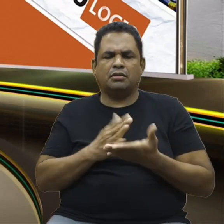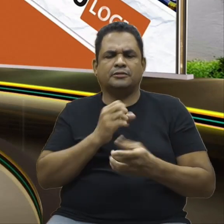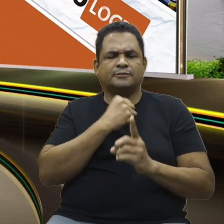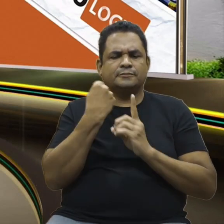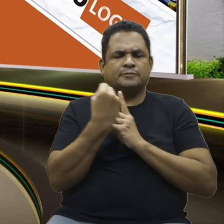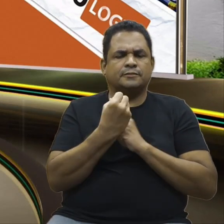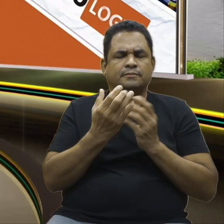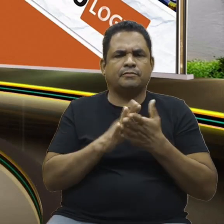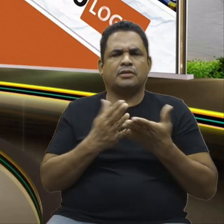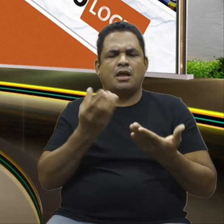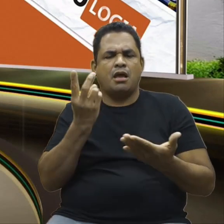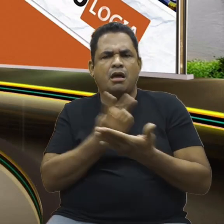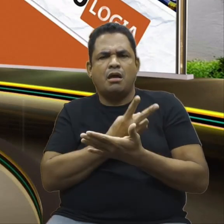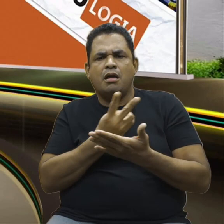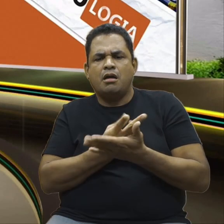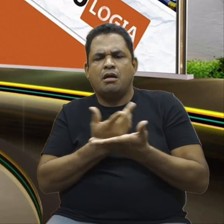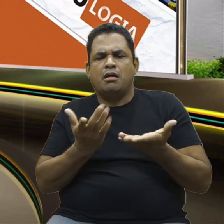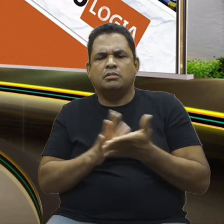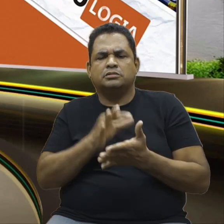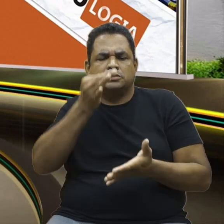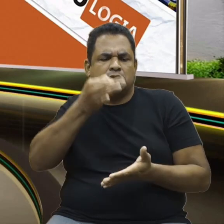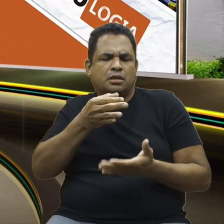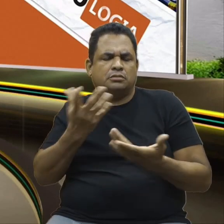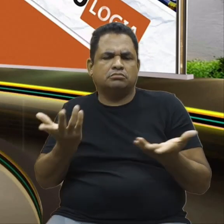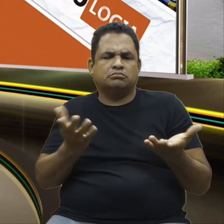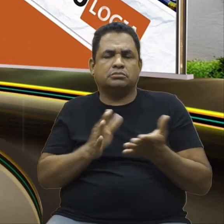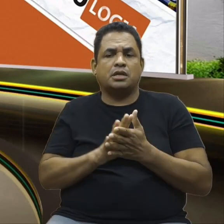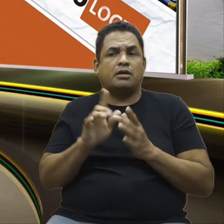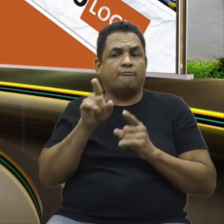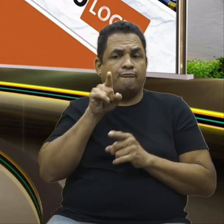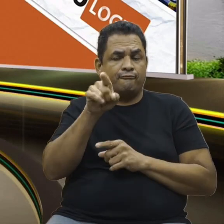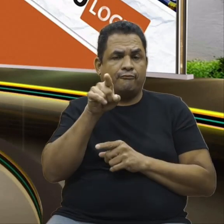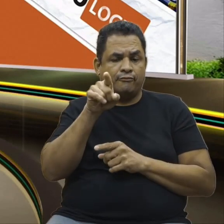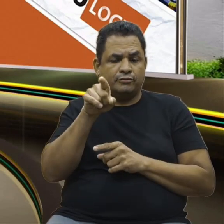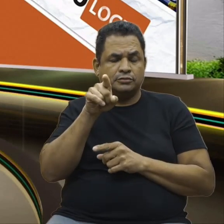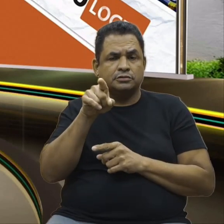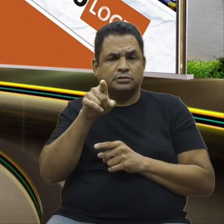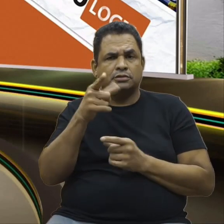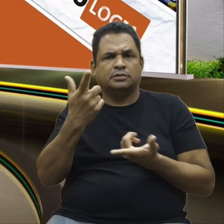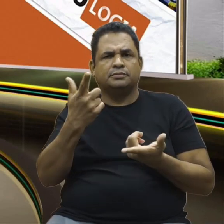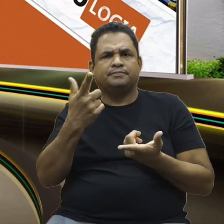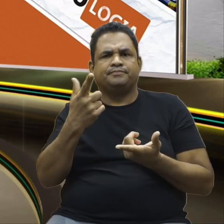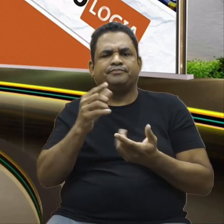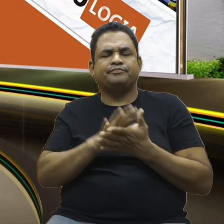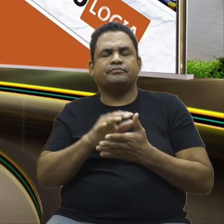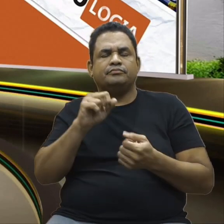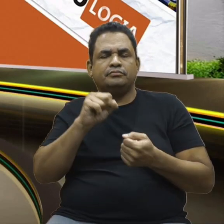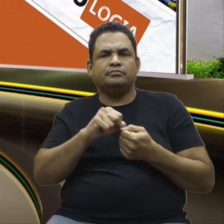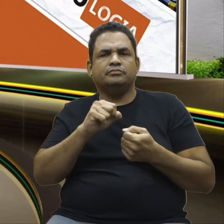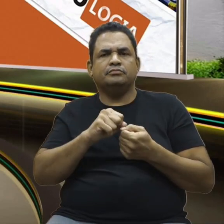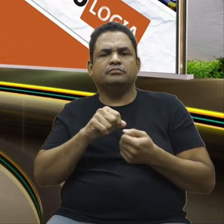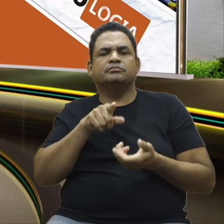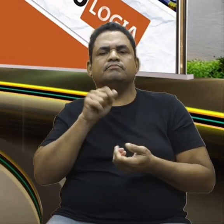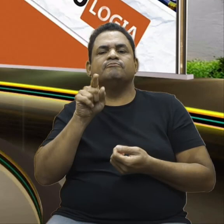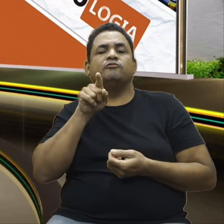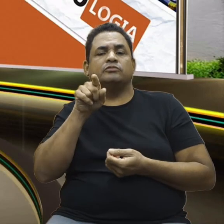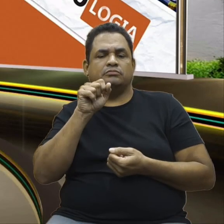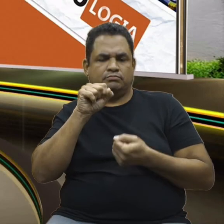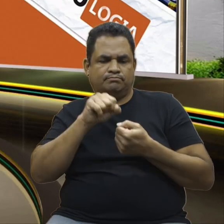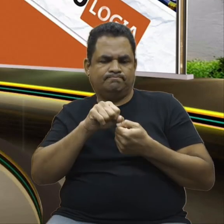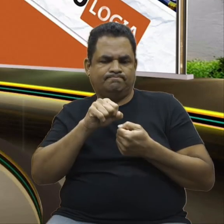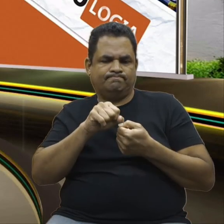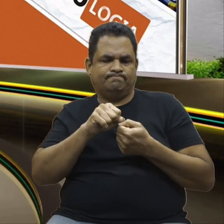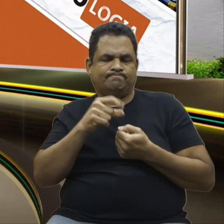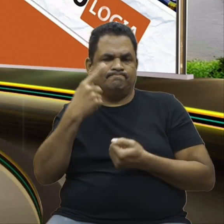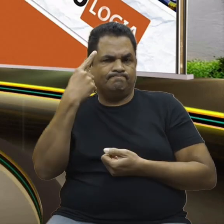que aquilo está errado, aquilo que está certo, cabe a você fazer, você pensar. Não